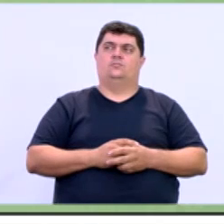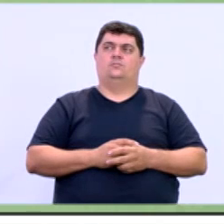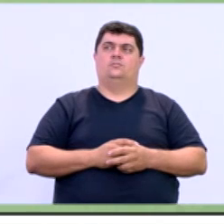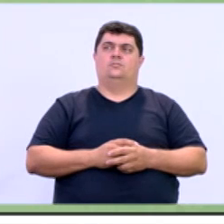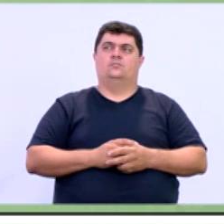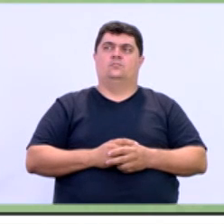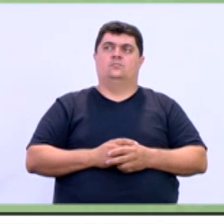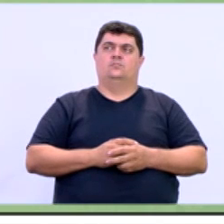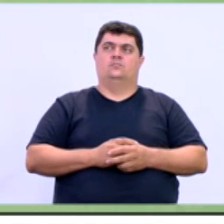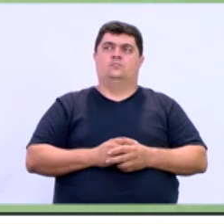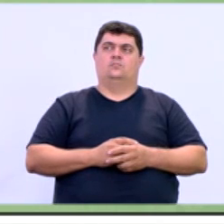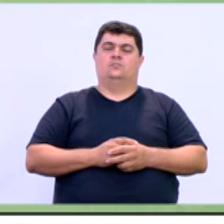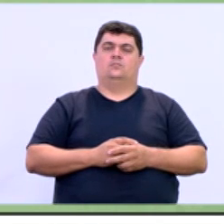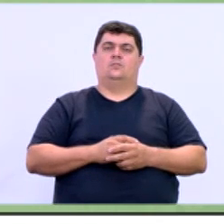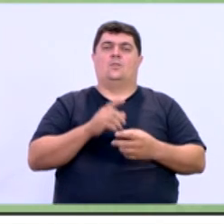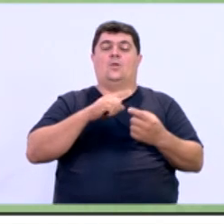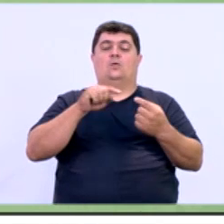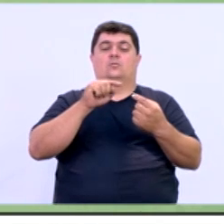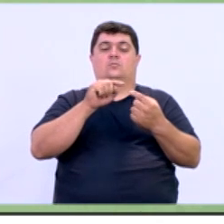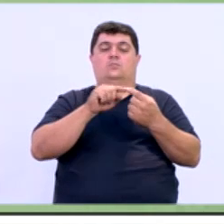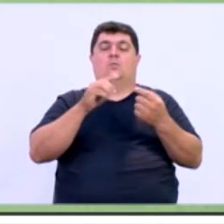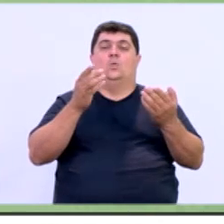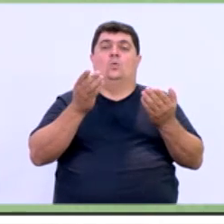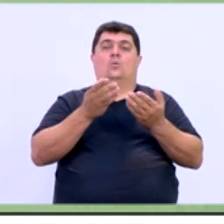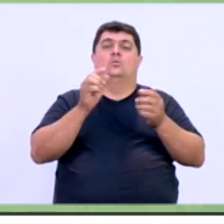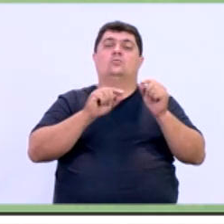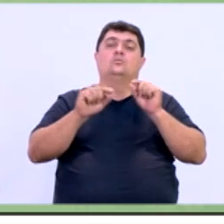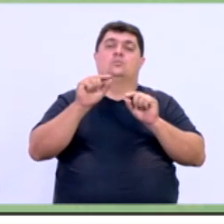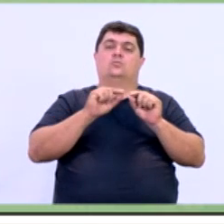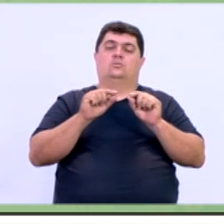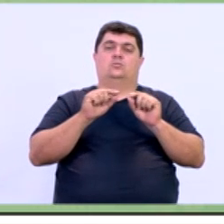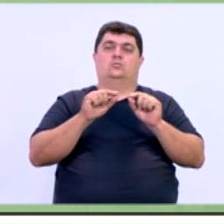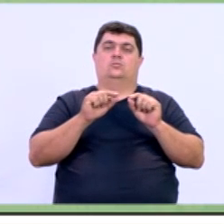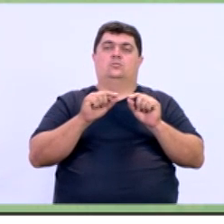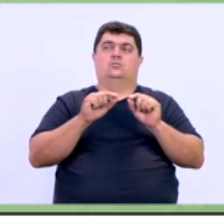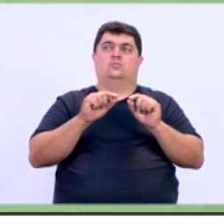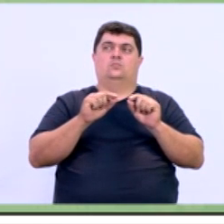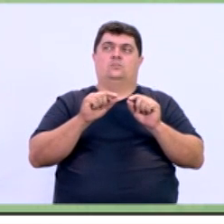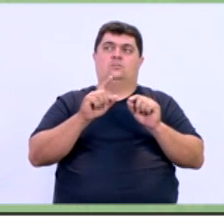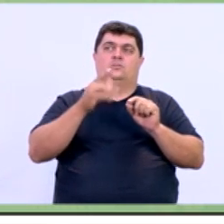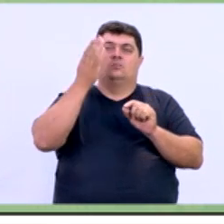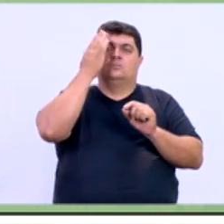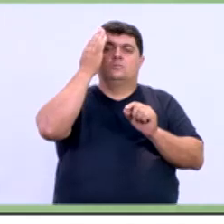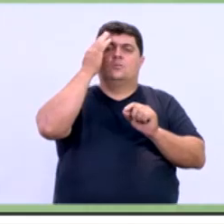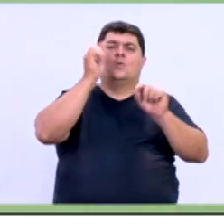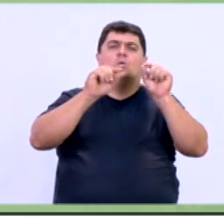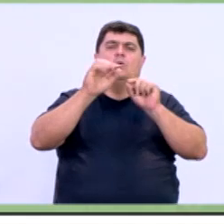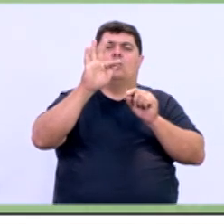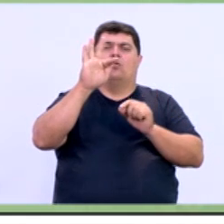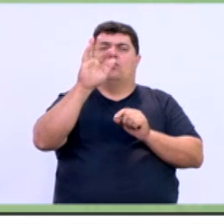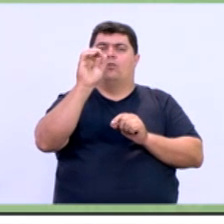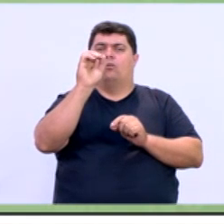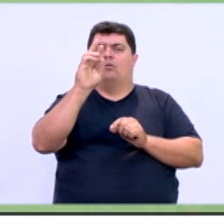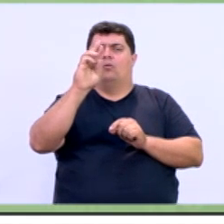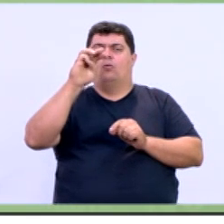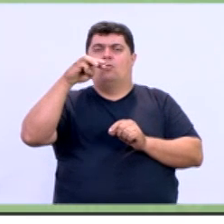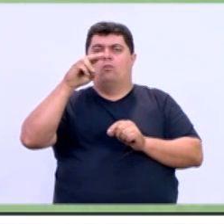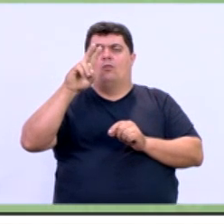Então, quais são os nossos objetivos hoje, na quinta aula? Entender o que é um formulário,